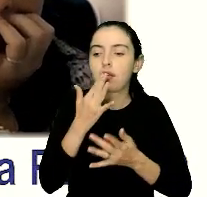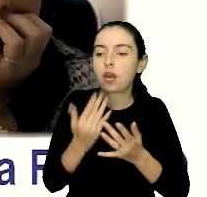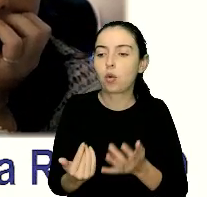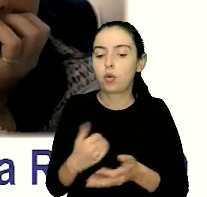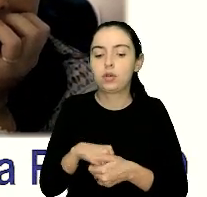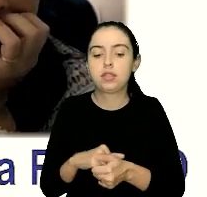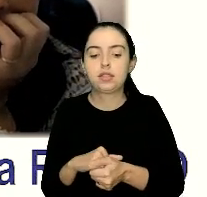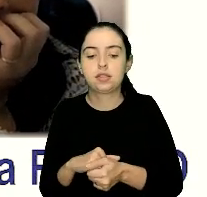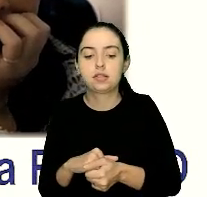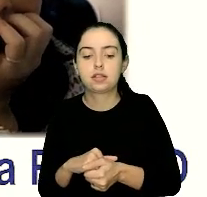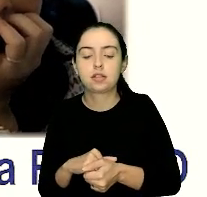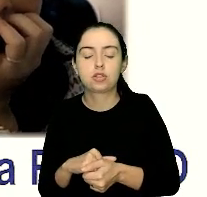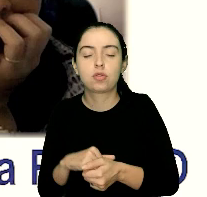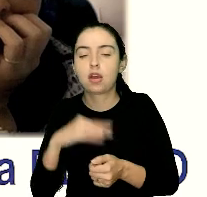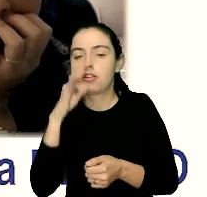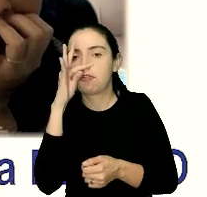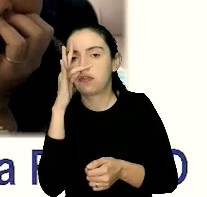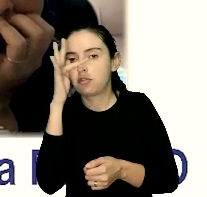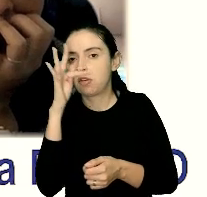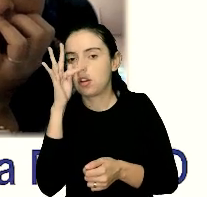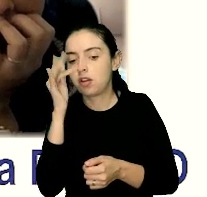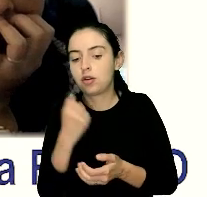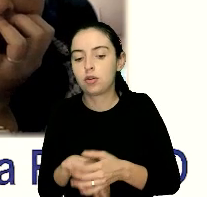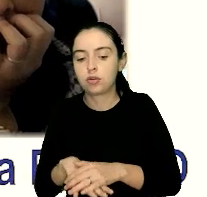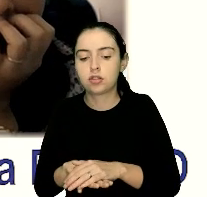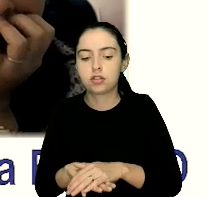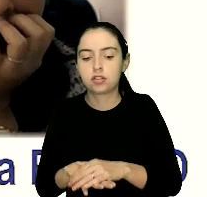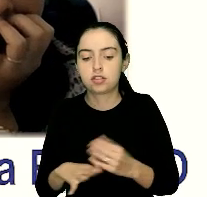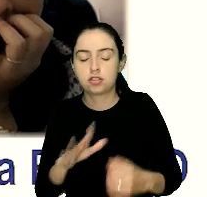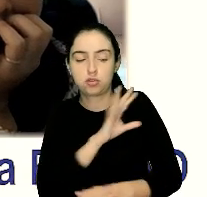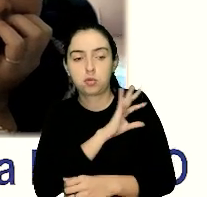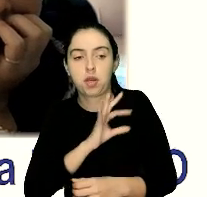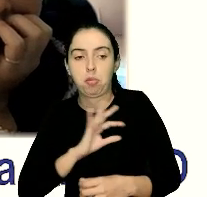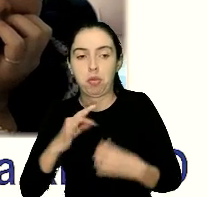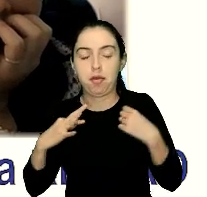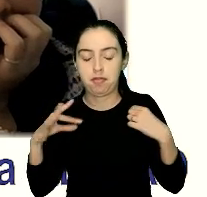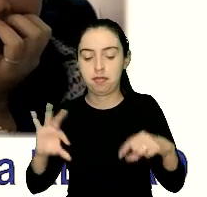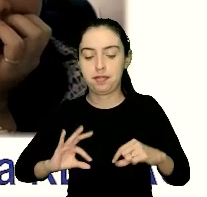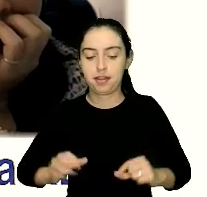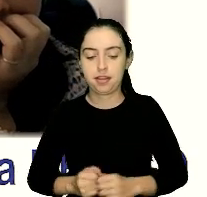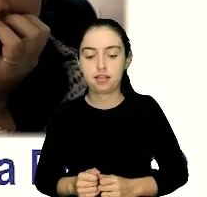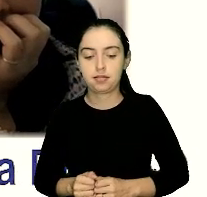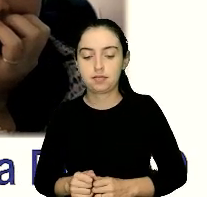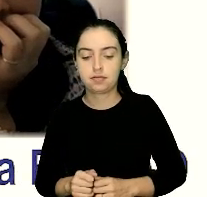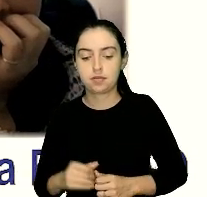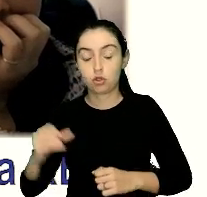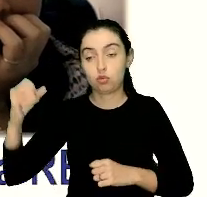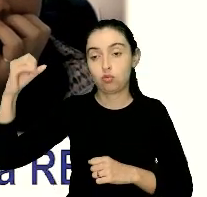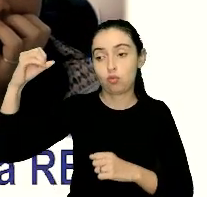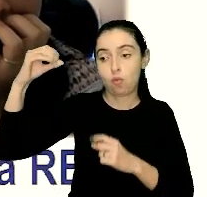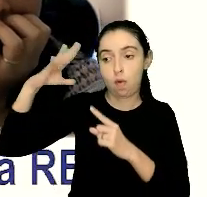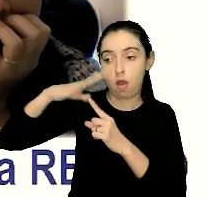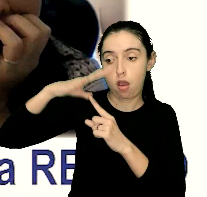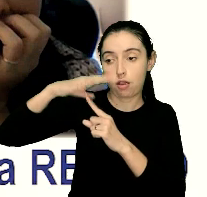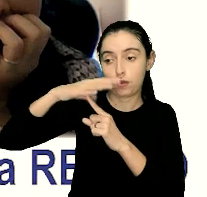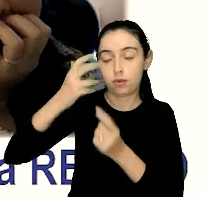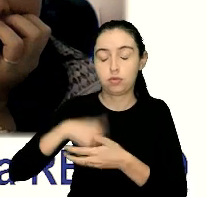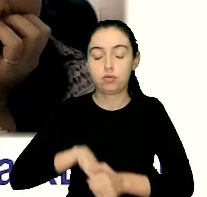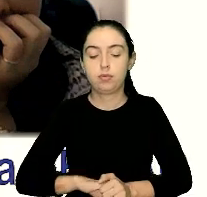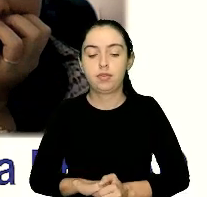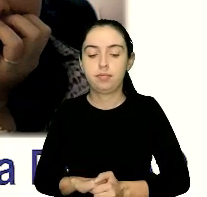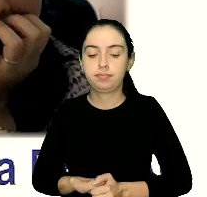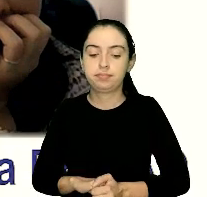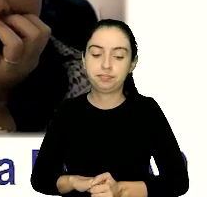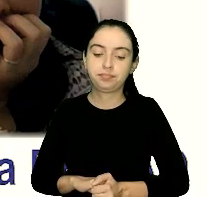com pistilos na frente, parece um guarda-chuvinha invertido, e acho que de